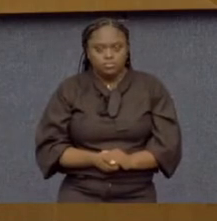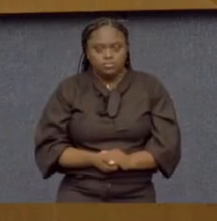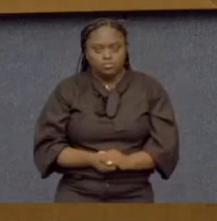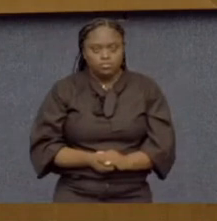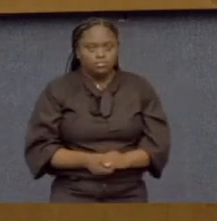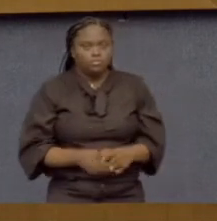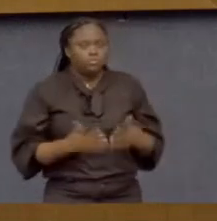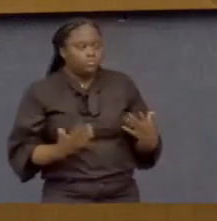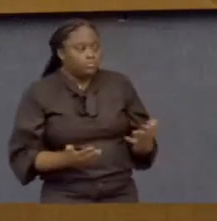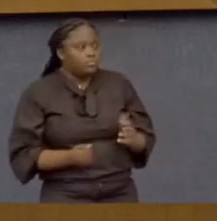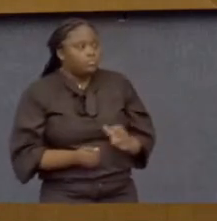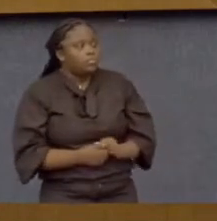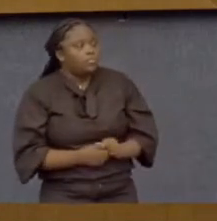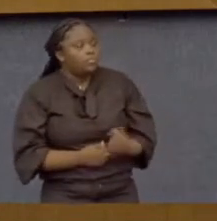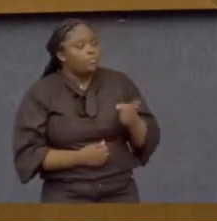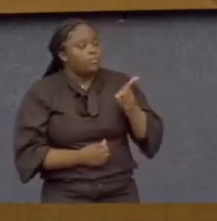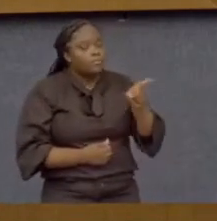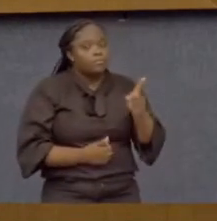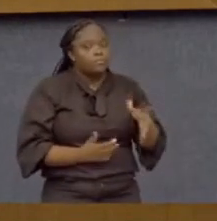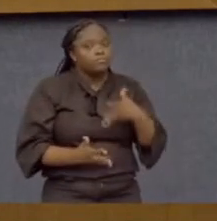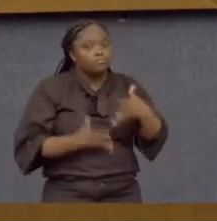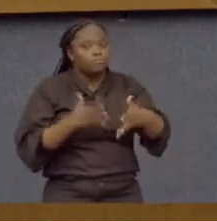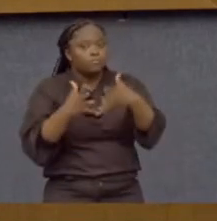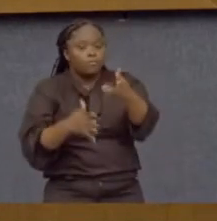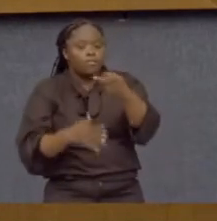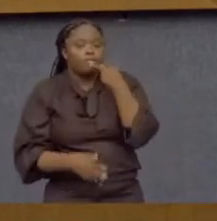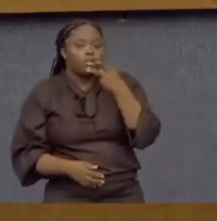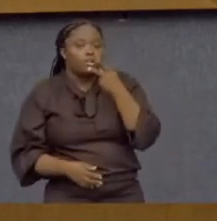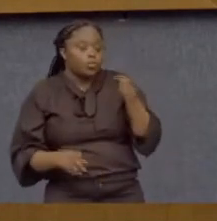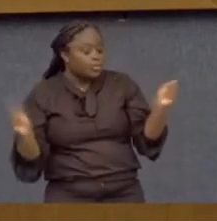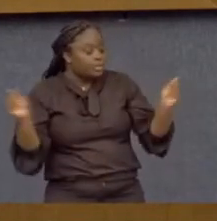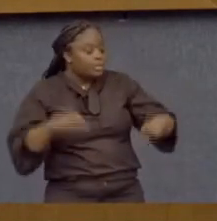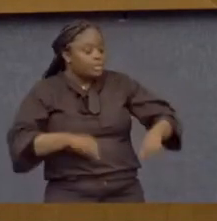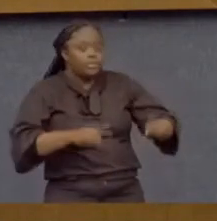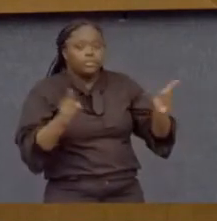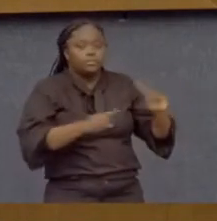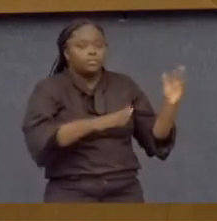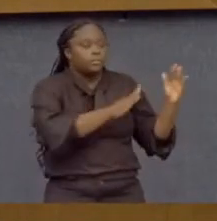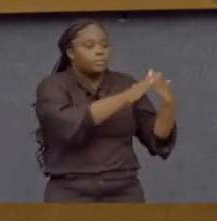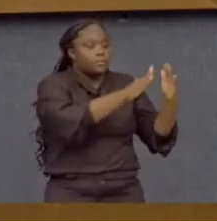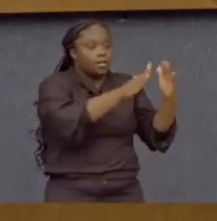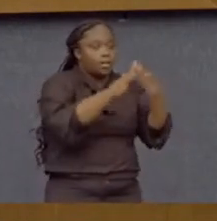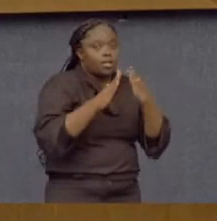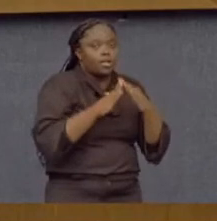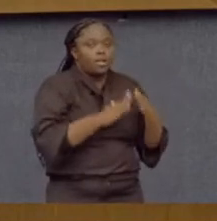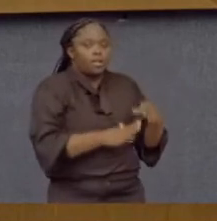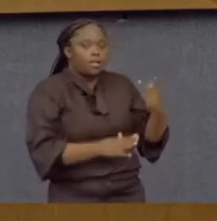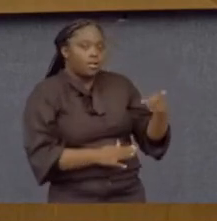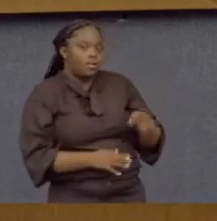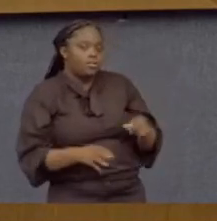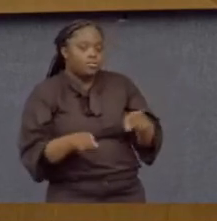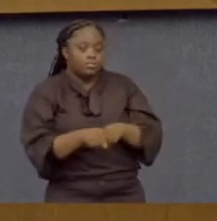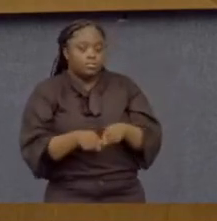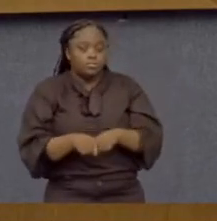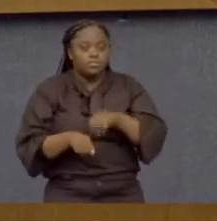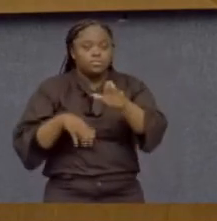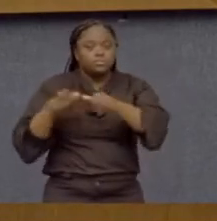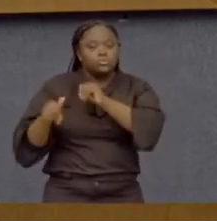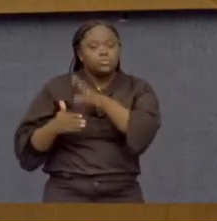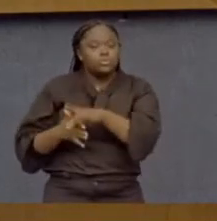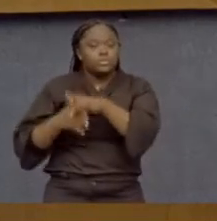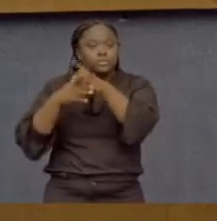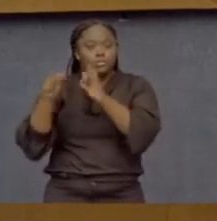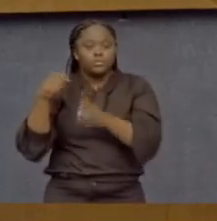Senhor Fuad, segundo suas próprias palavras, não cabe mais um empreendimento imobiliário no local. Inclusive, o senhor chamou os líderes